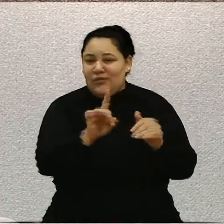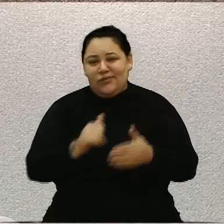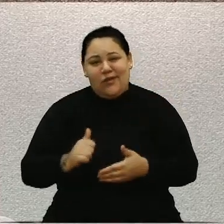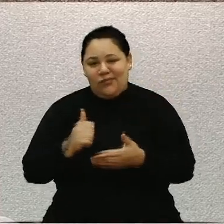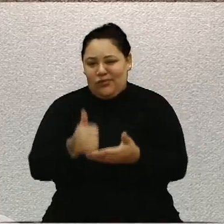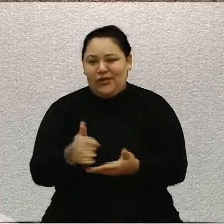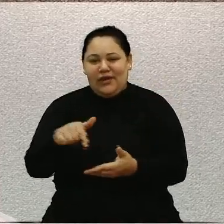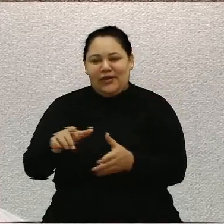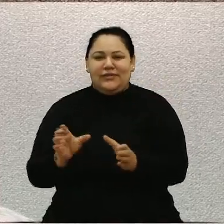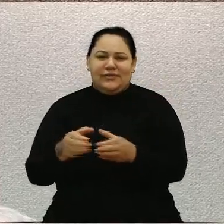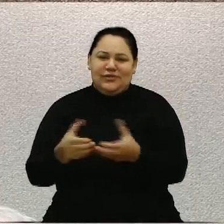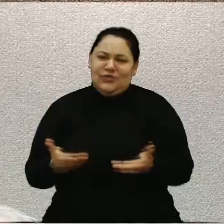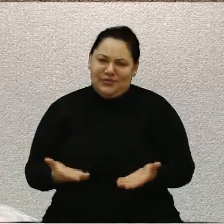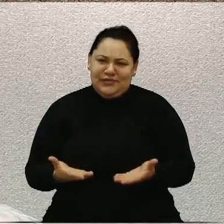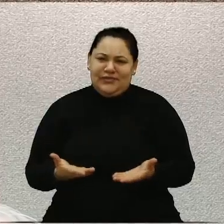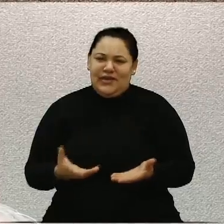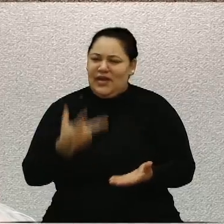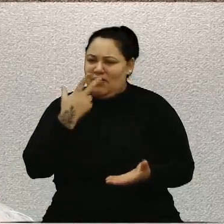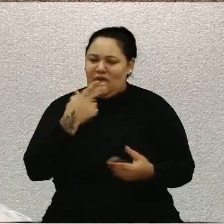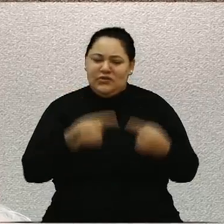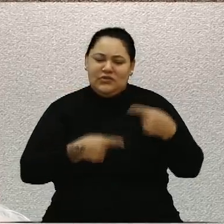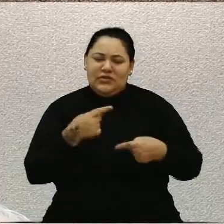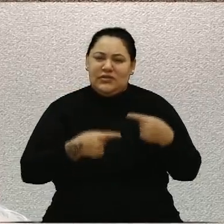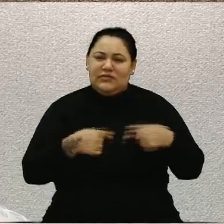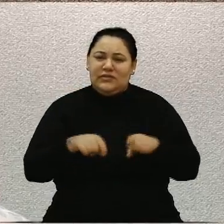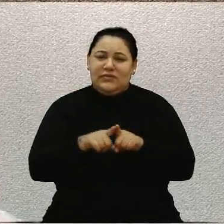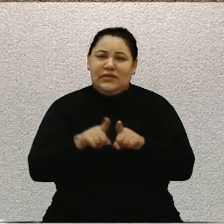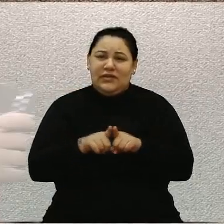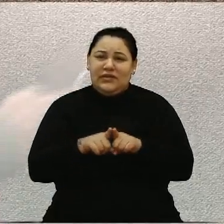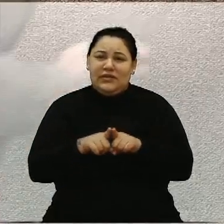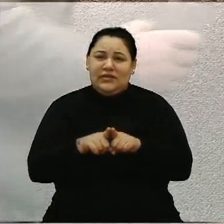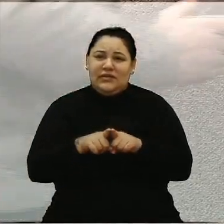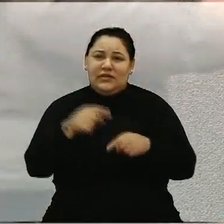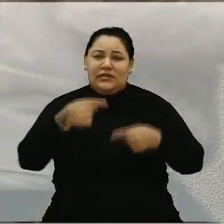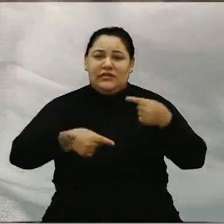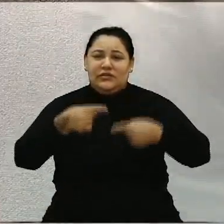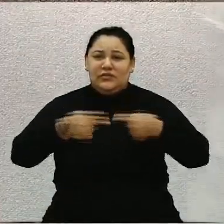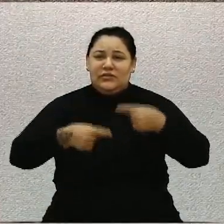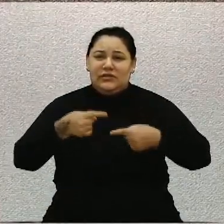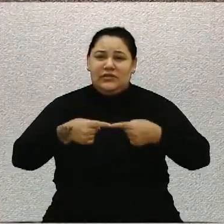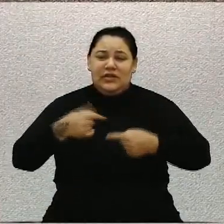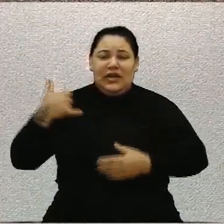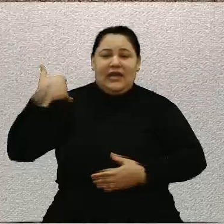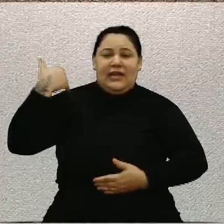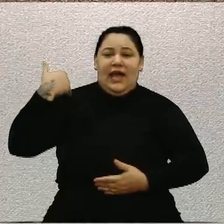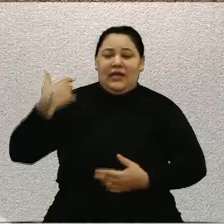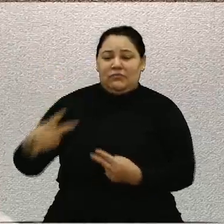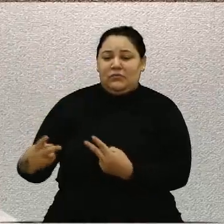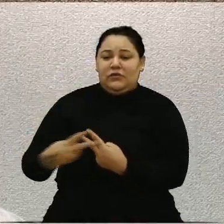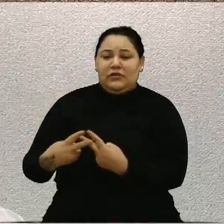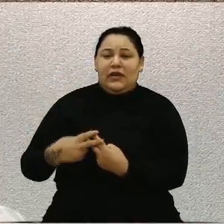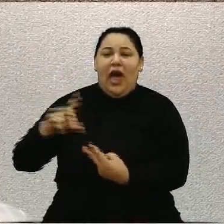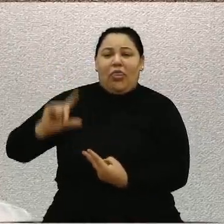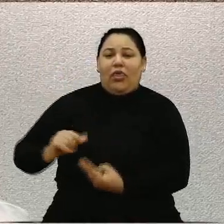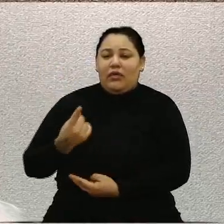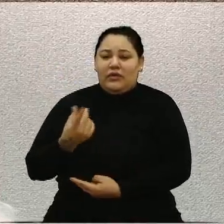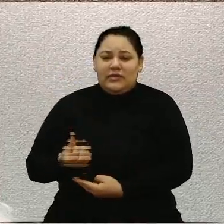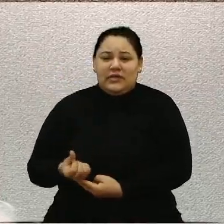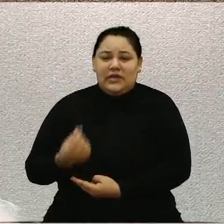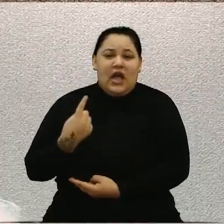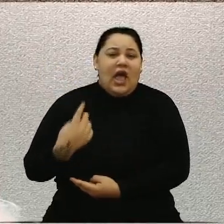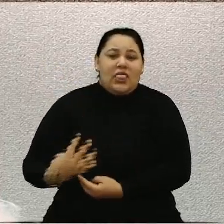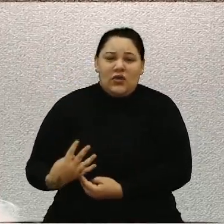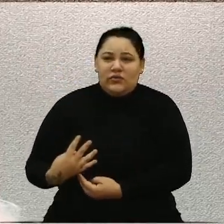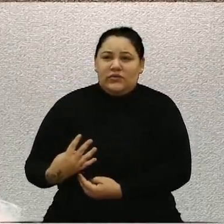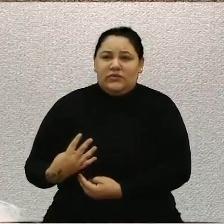esse estímulo. A mesma discussão da questão quando a gente vai discutir idade penal. Vamos diminuir para 16, vamos diminuir para 14, vamos diminuir